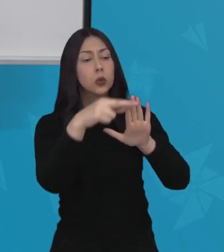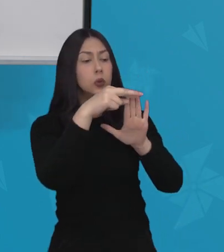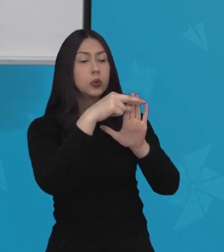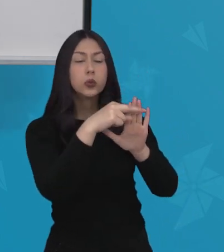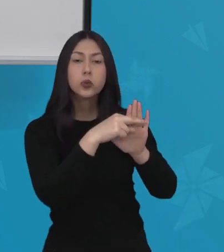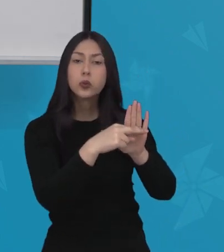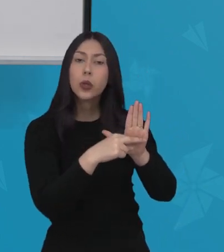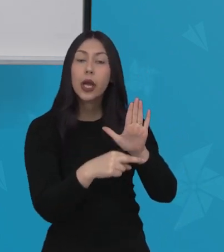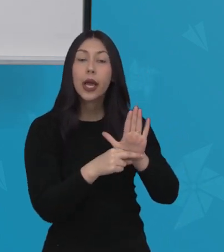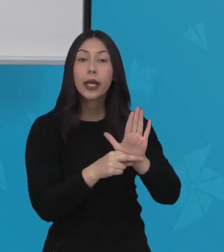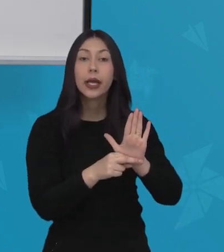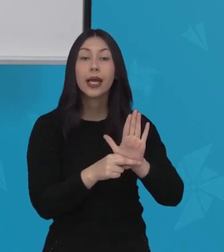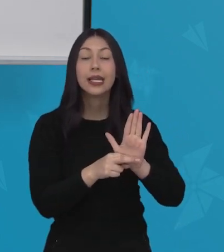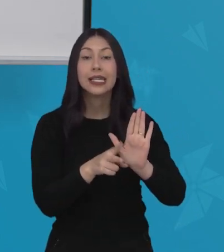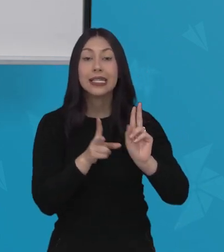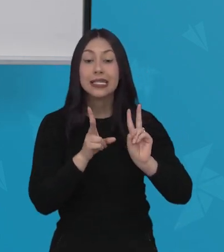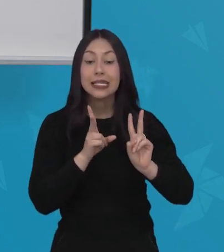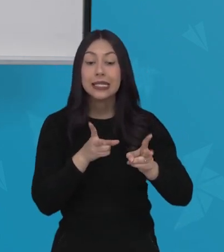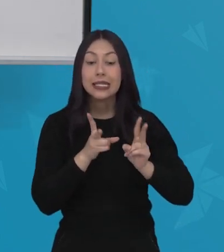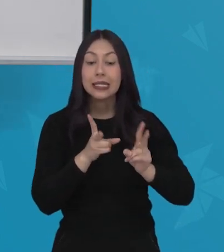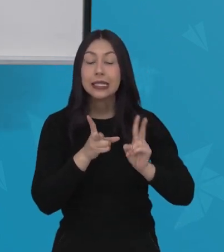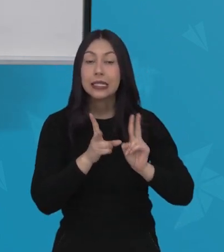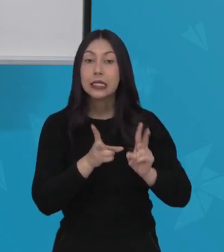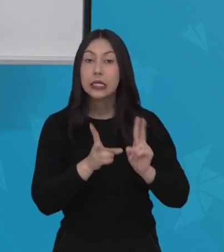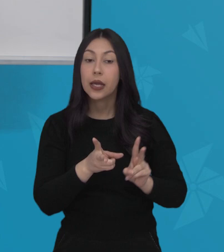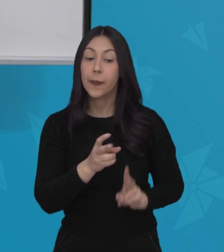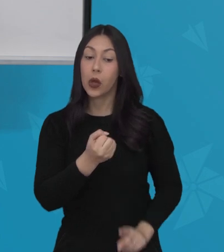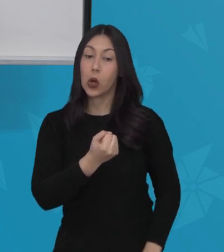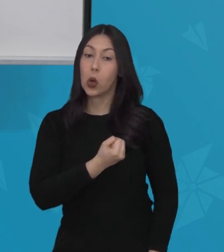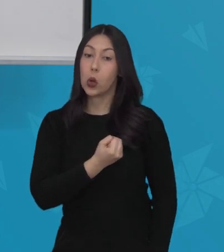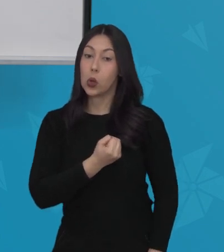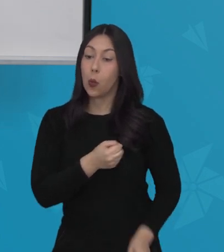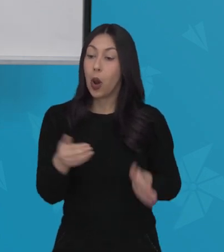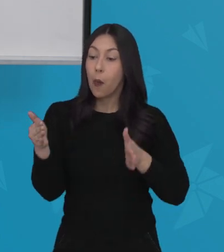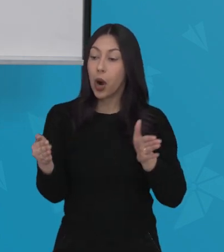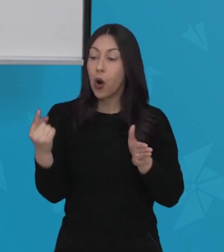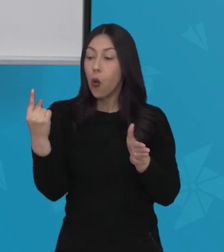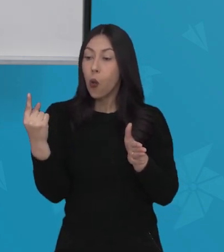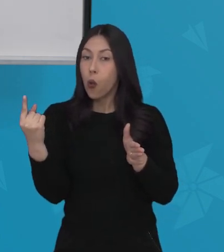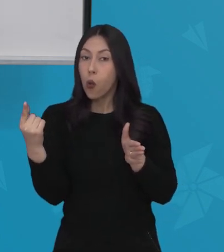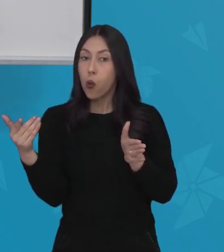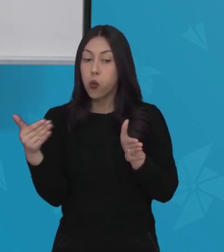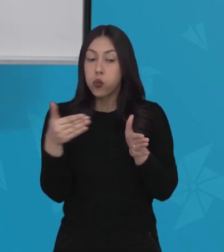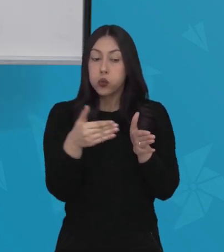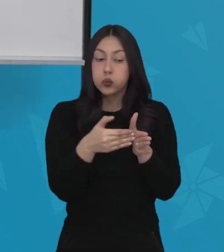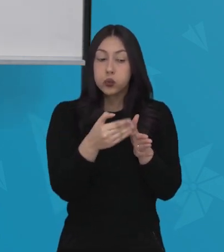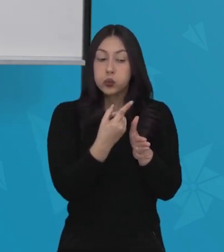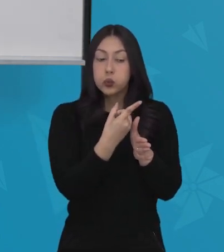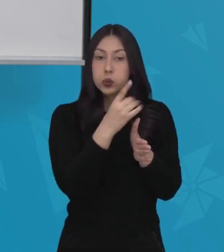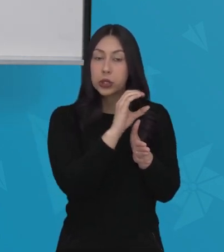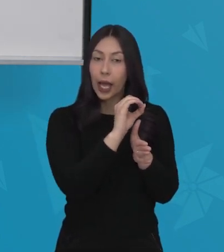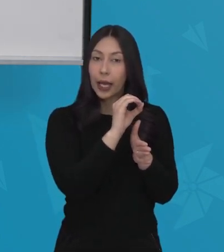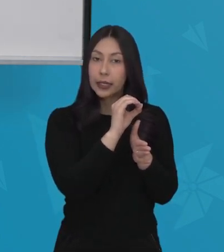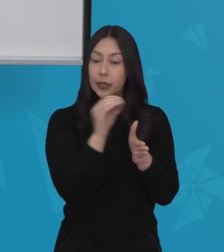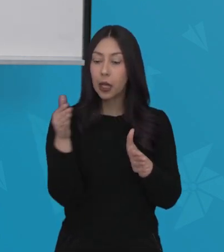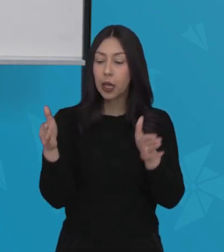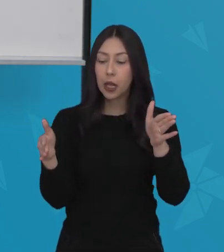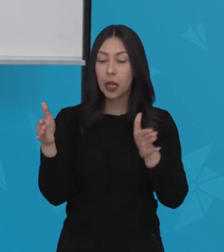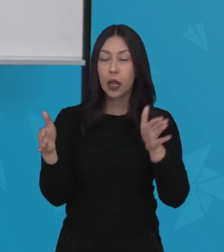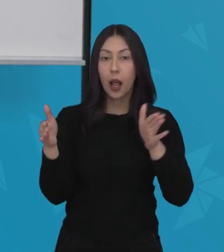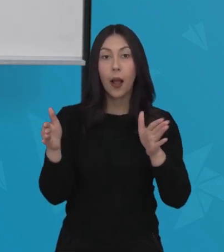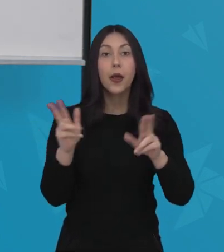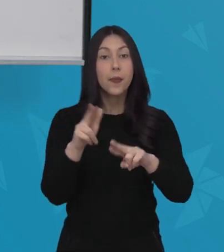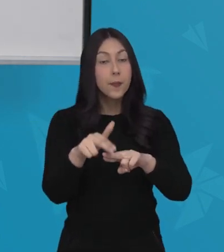como base é trabalhar com esse x sendo um valor que está entre o número 1 e o 10. Então, o